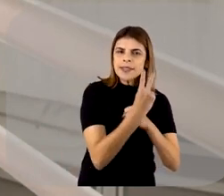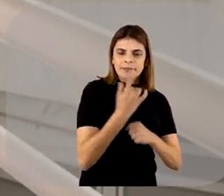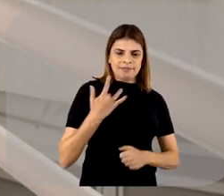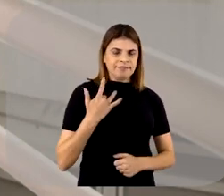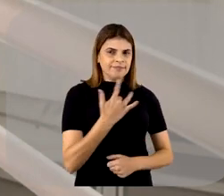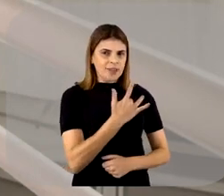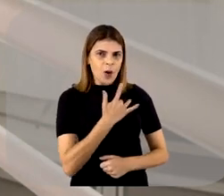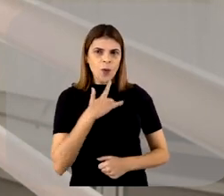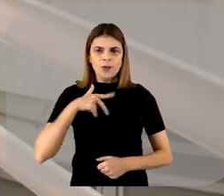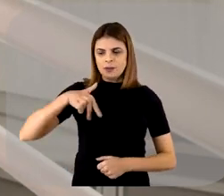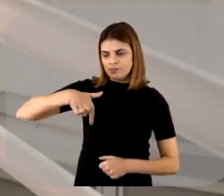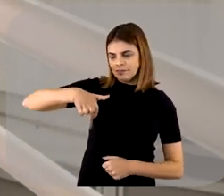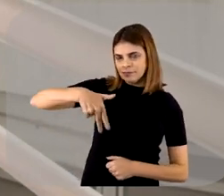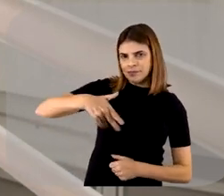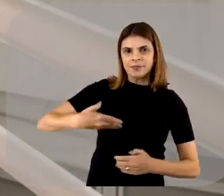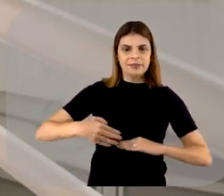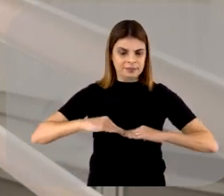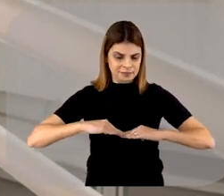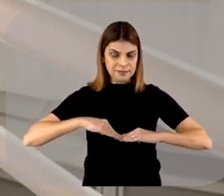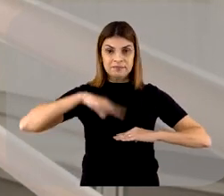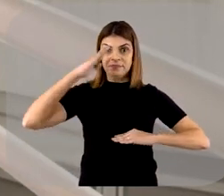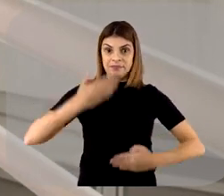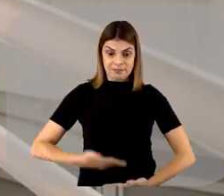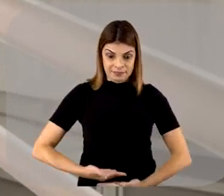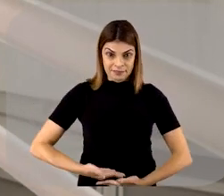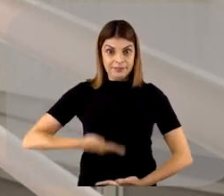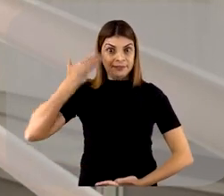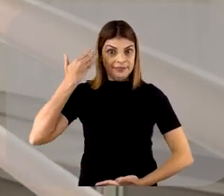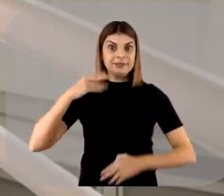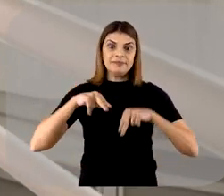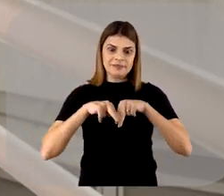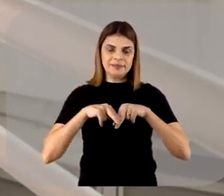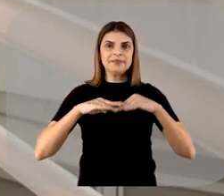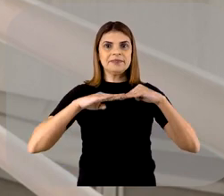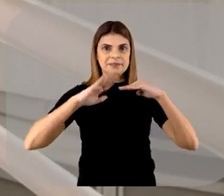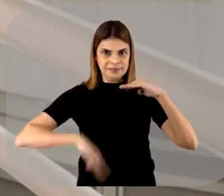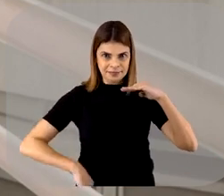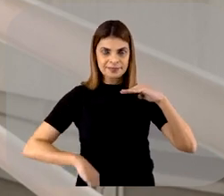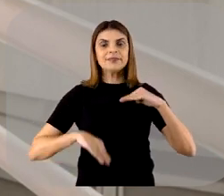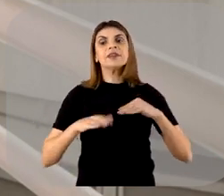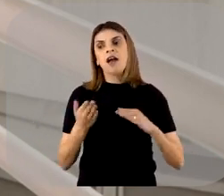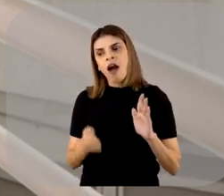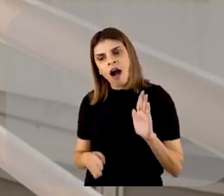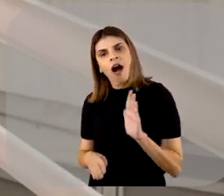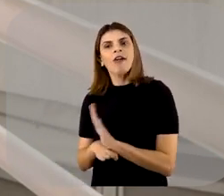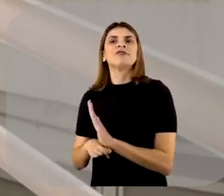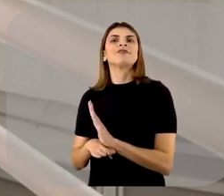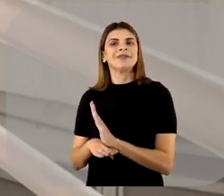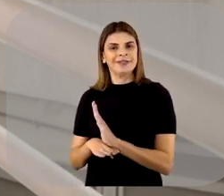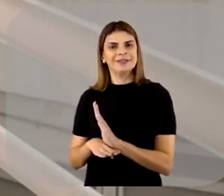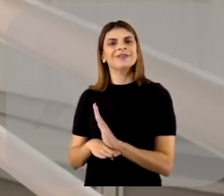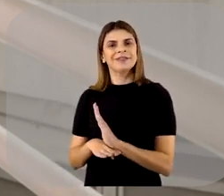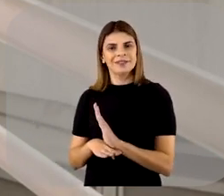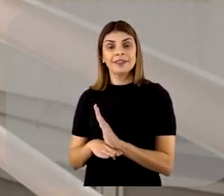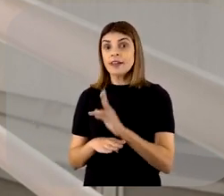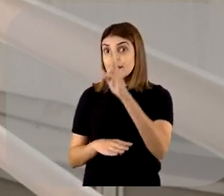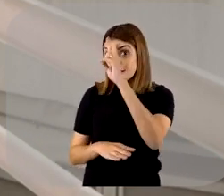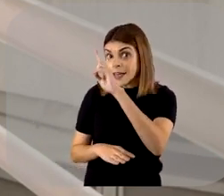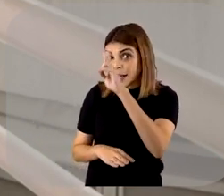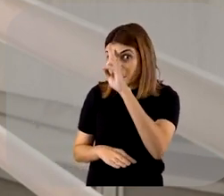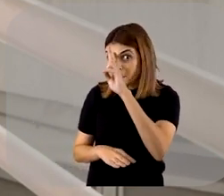preservados os movimentos de membros superiores, de membros inferiores. Vocês estão ajudando.